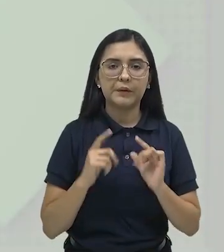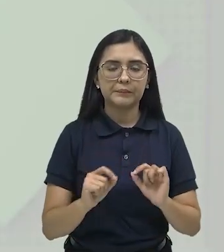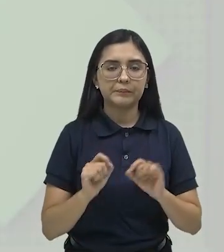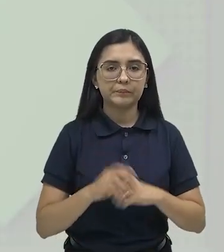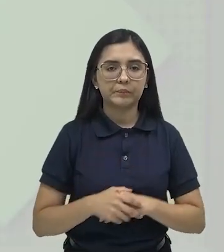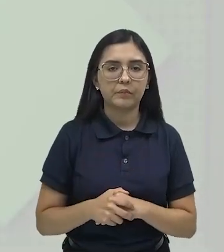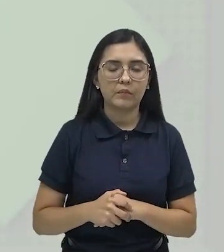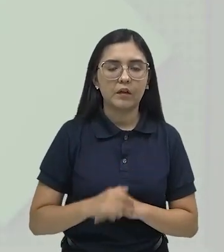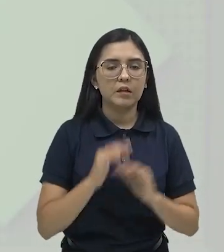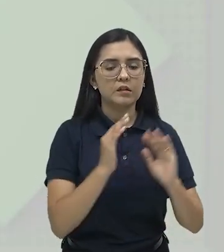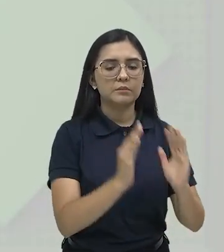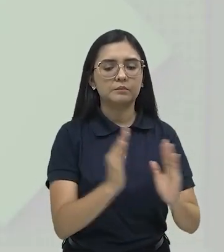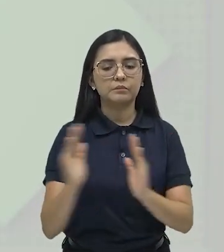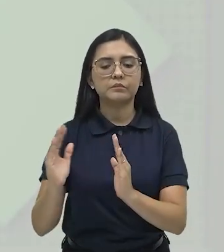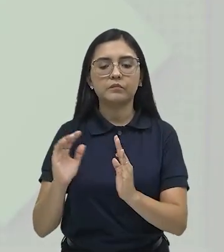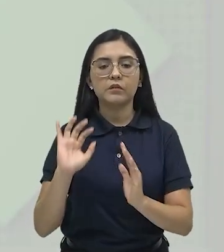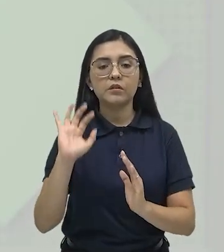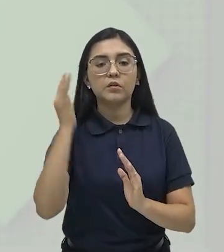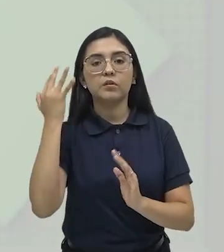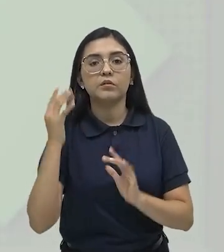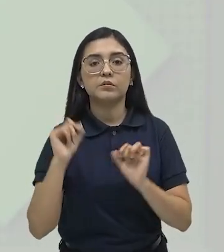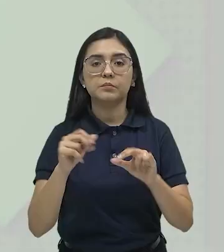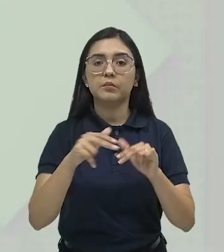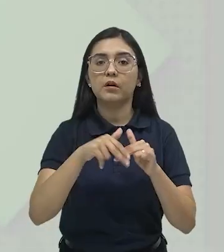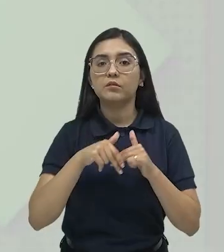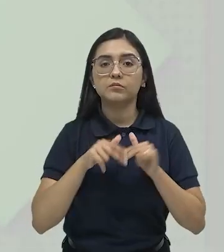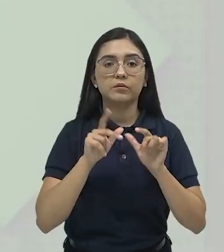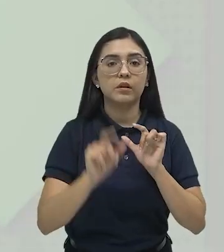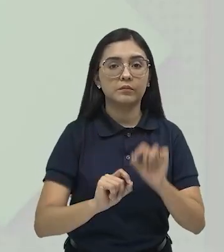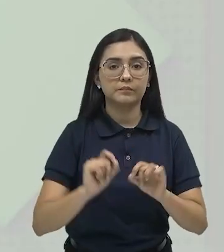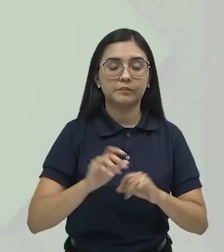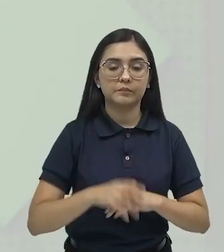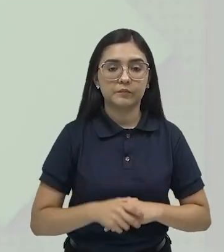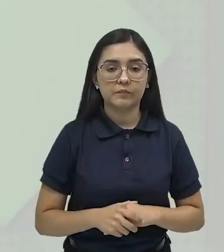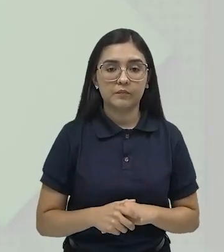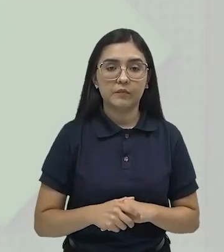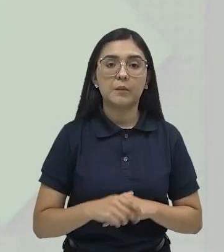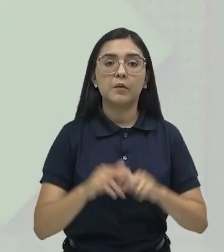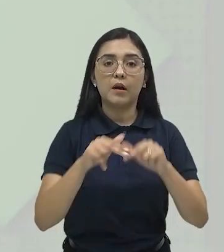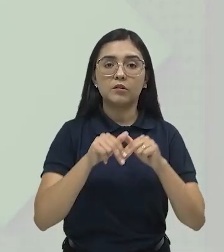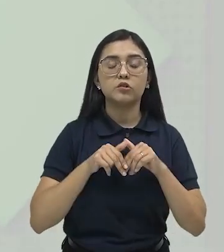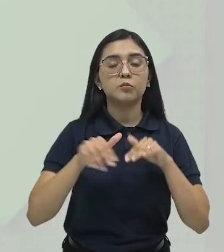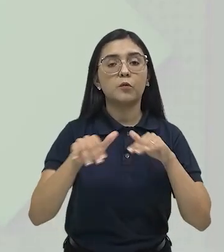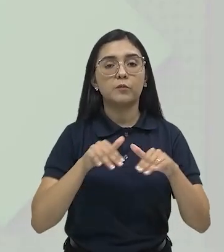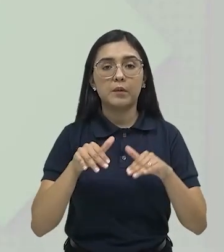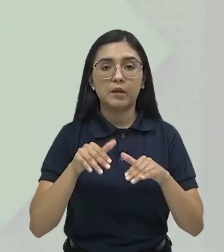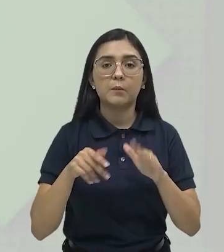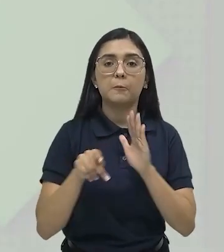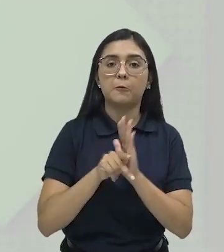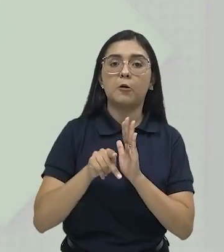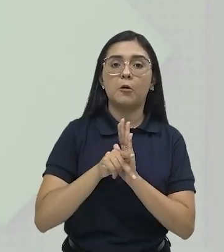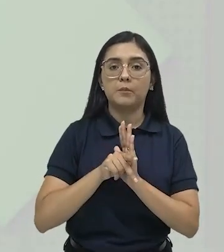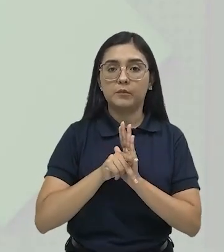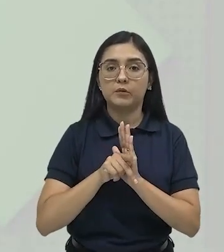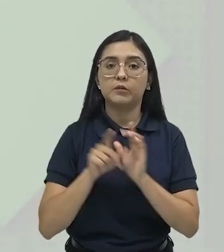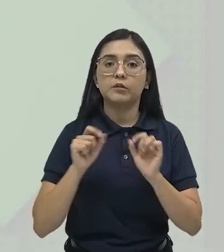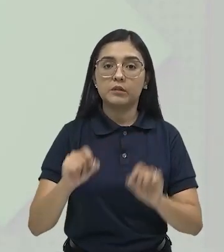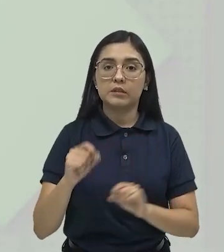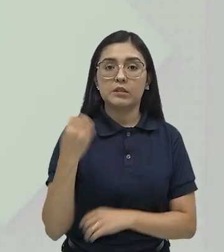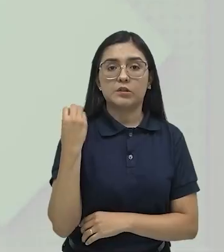que essas fases acontecem por conta desses movimentos da Lua, especialmente o